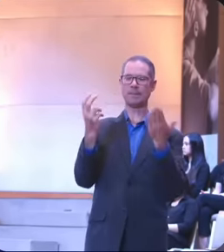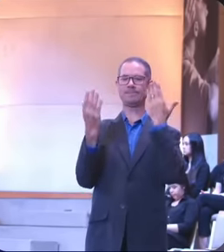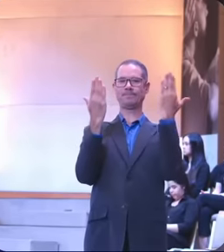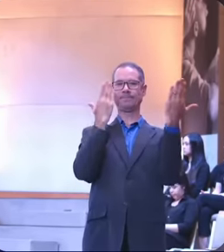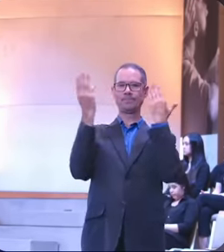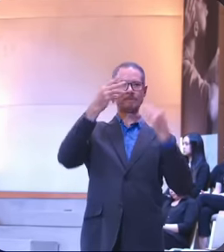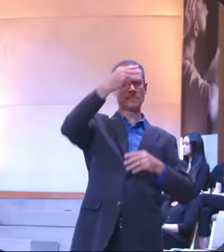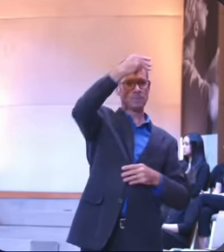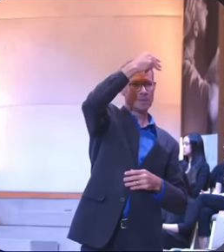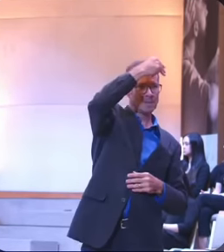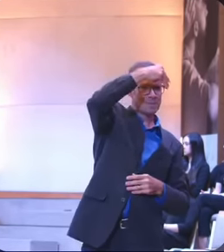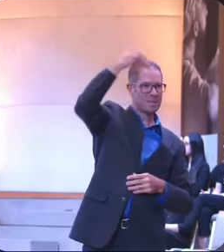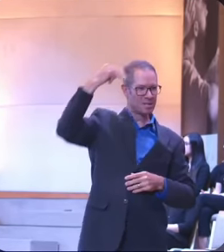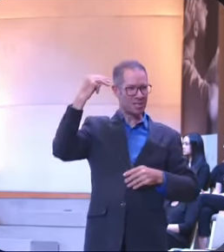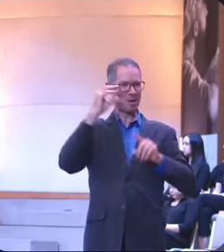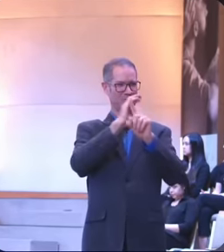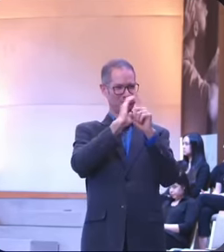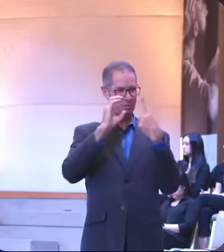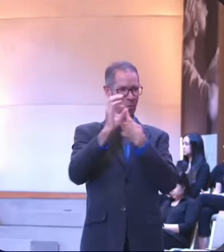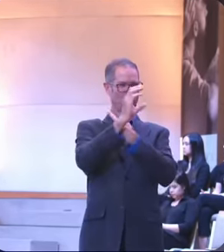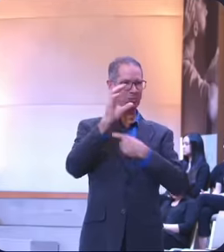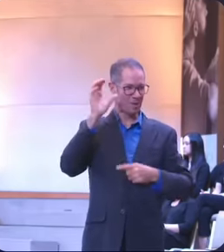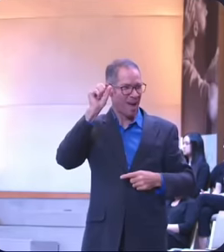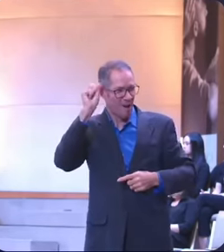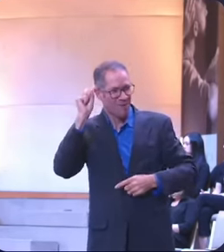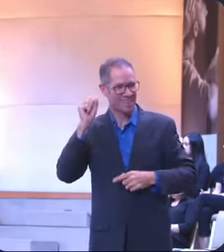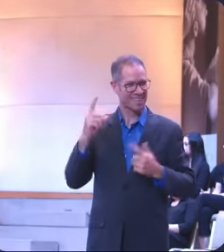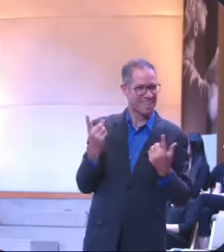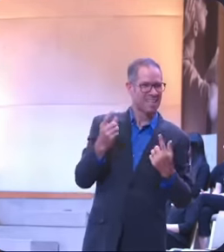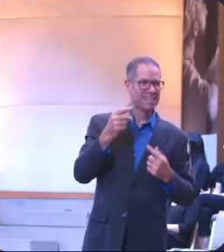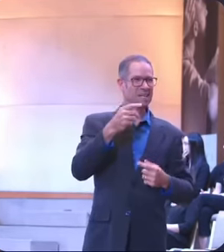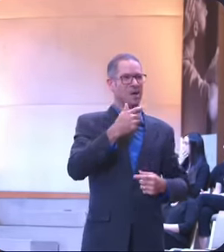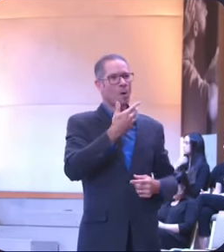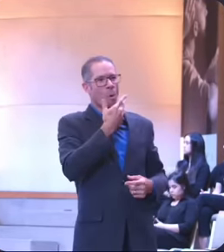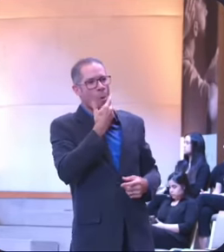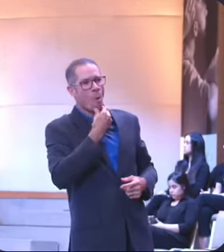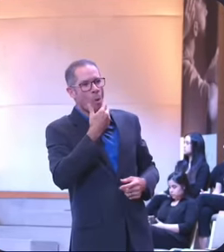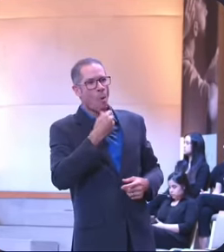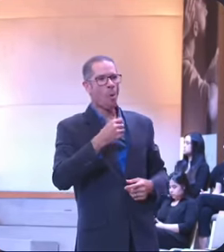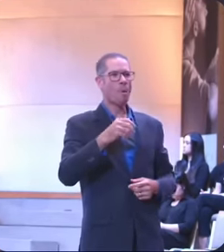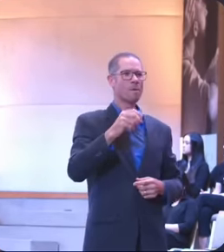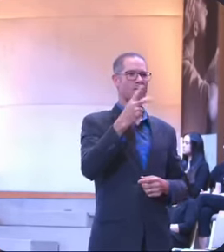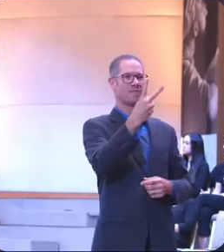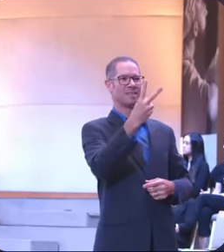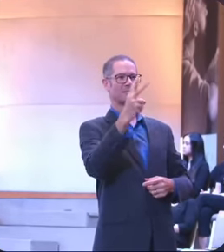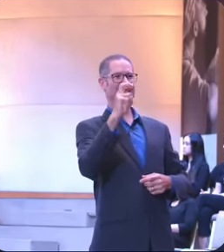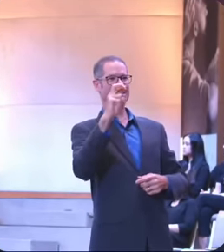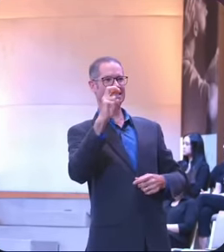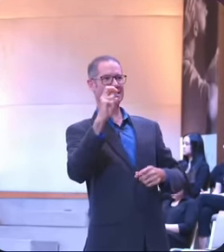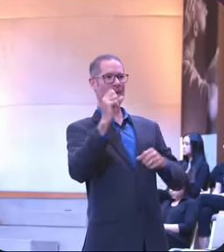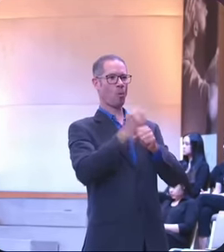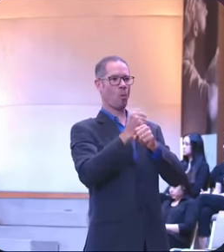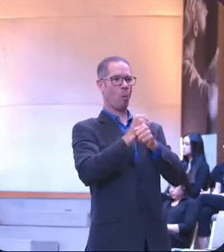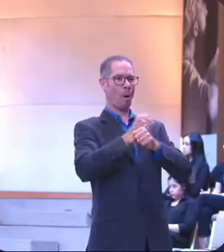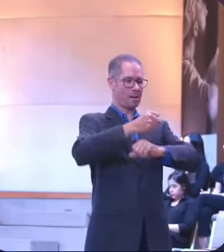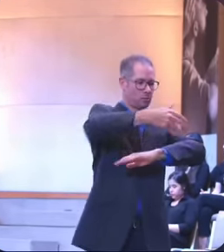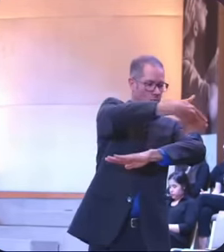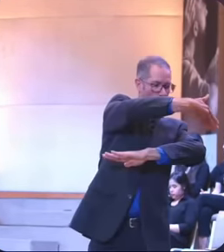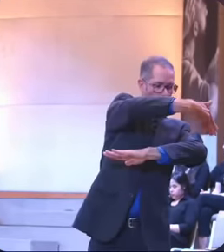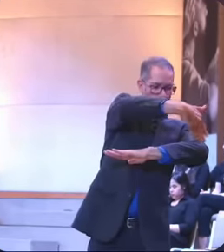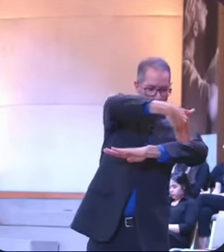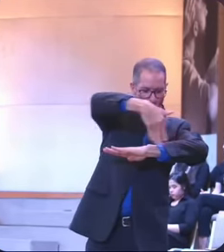ouvi do Michel, num dos cultos, e falei de um senhor que estava 25 anos nas